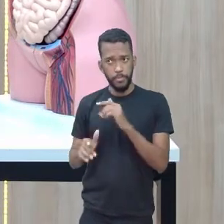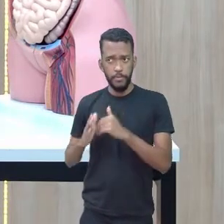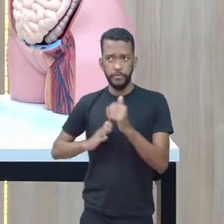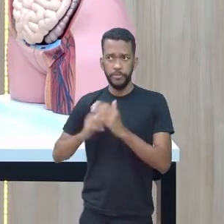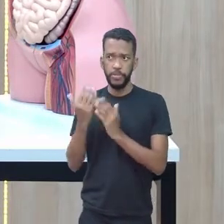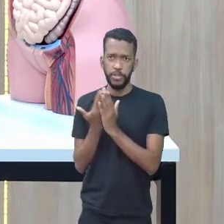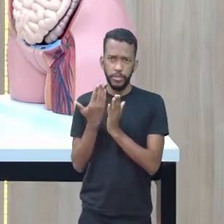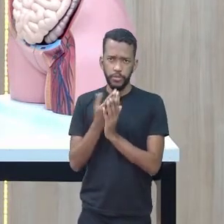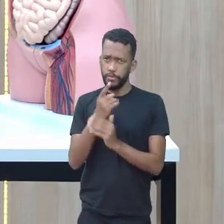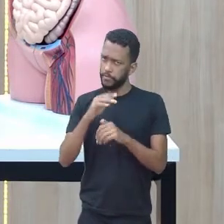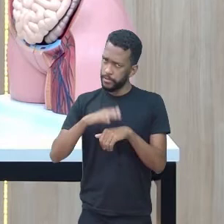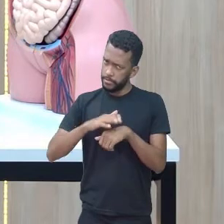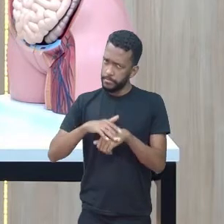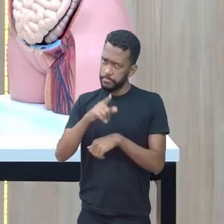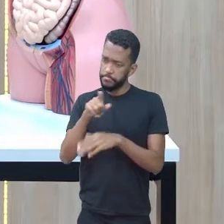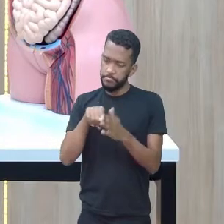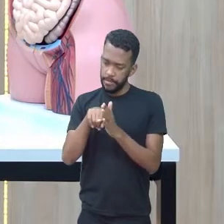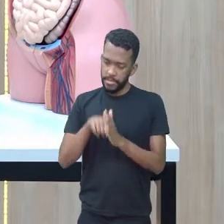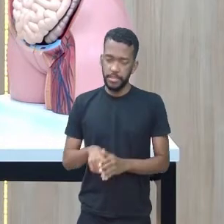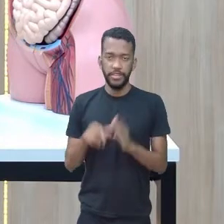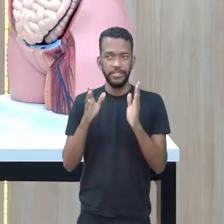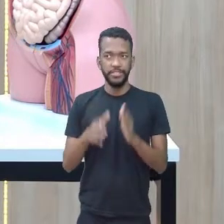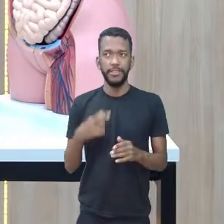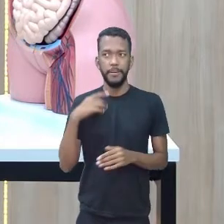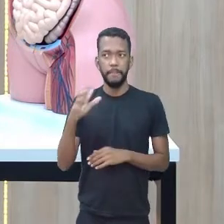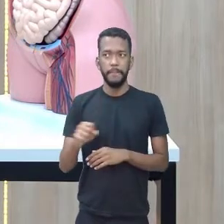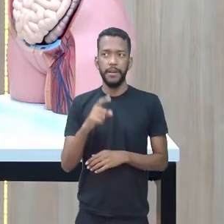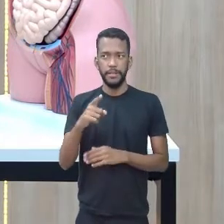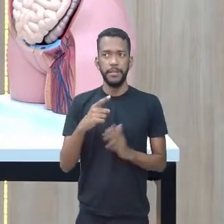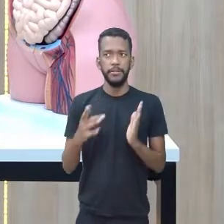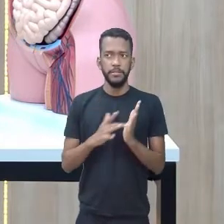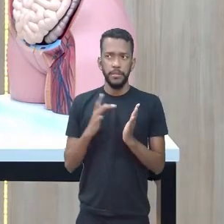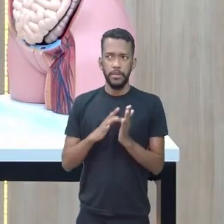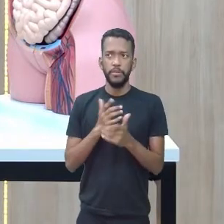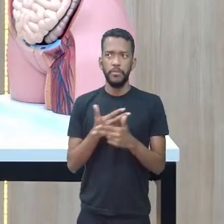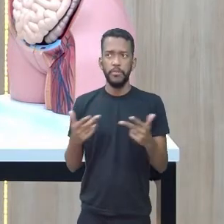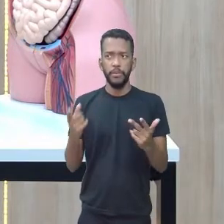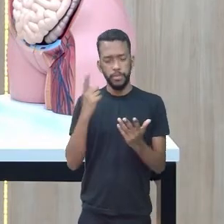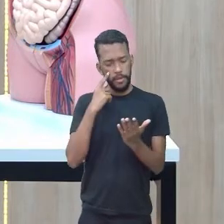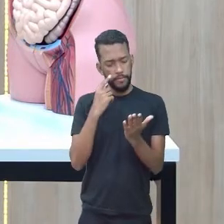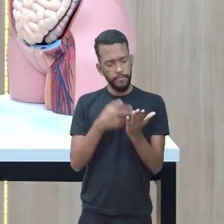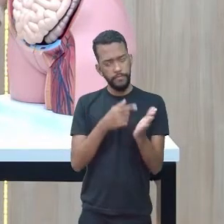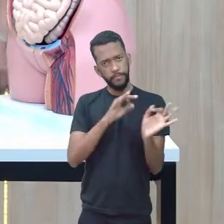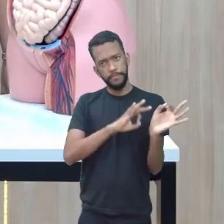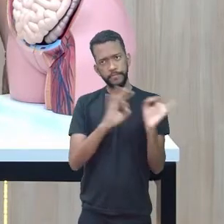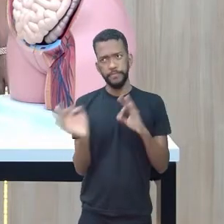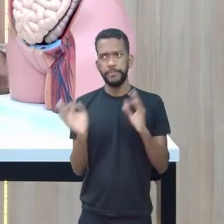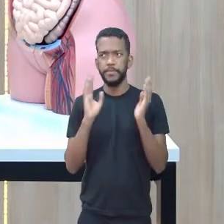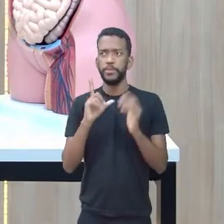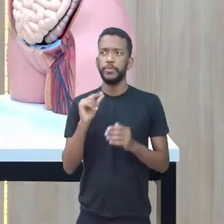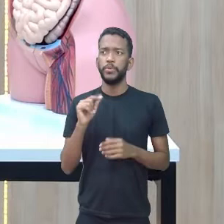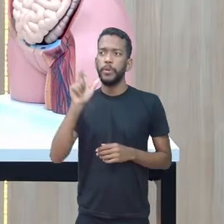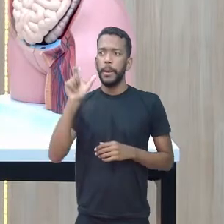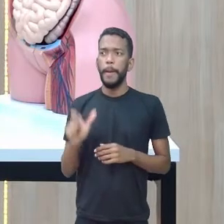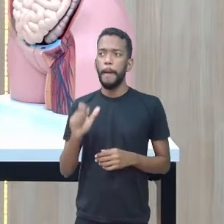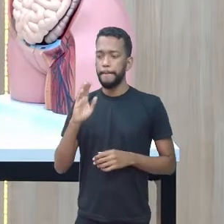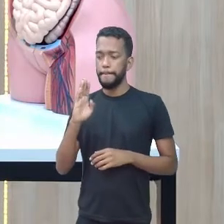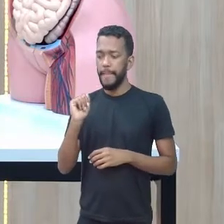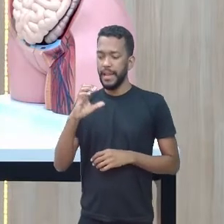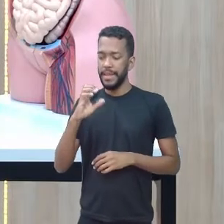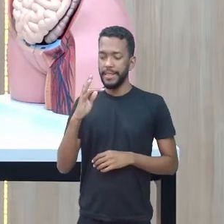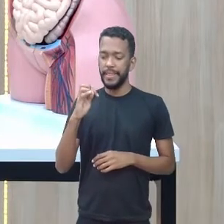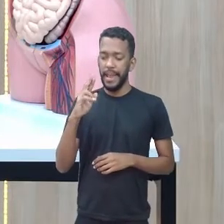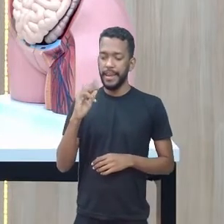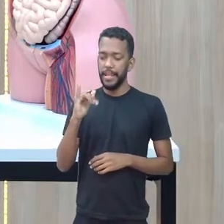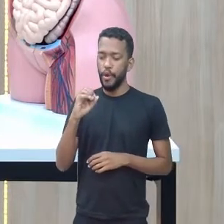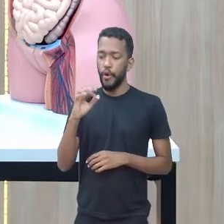pessoal, dá uma pesquisada. Pega aí seu celular e dá uma olhada, pesquisa o que é um bacteriógrafo. Vocês vão